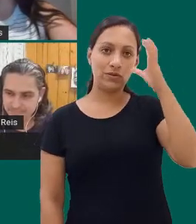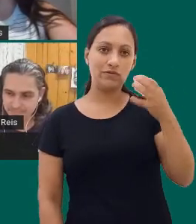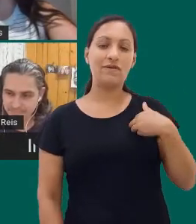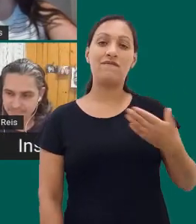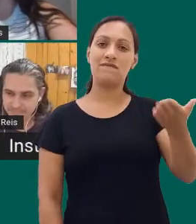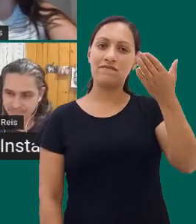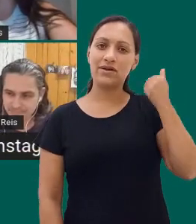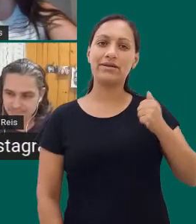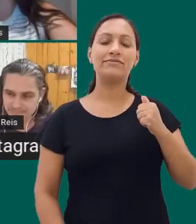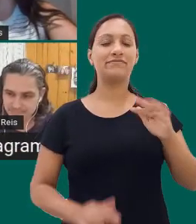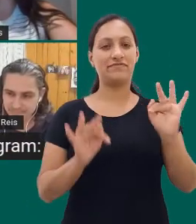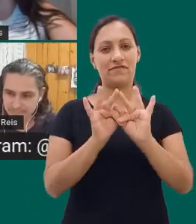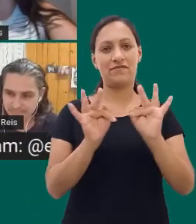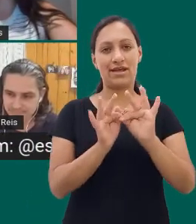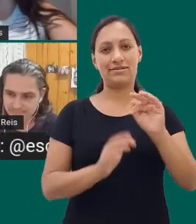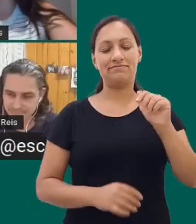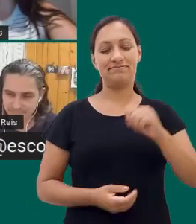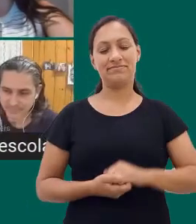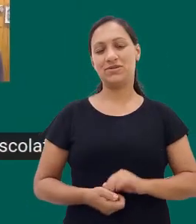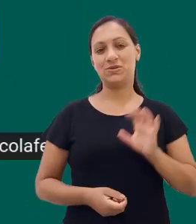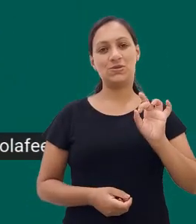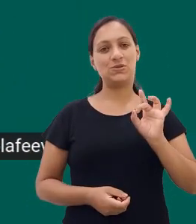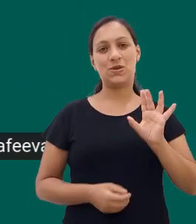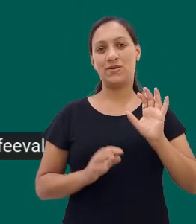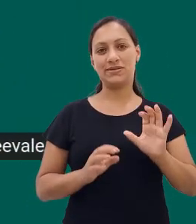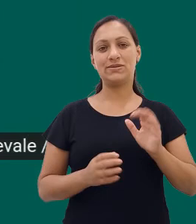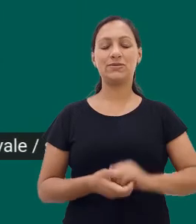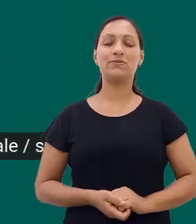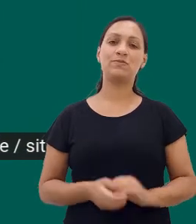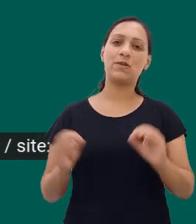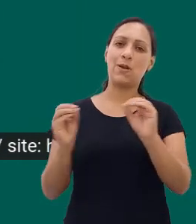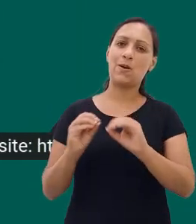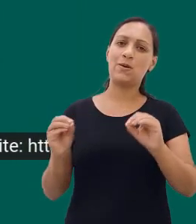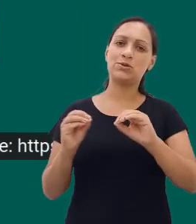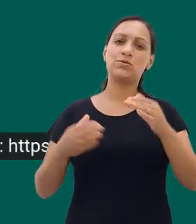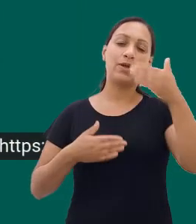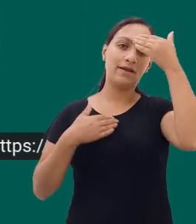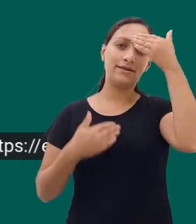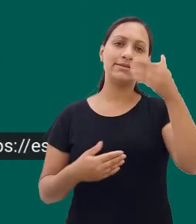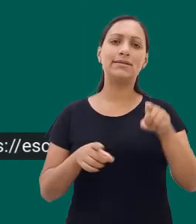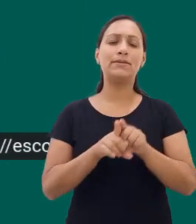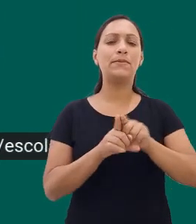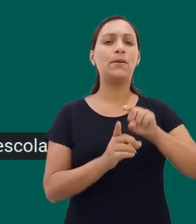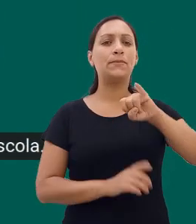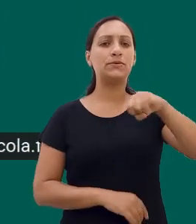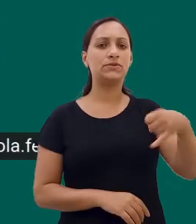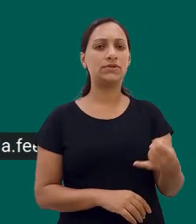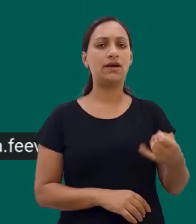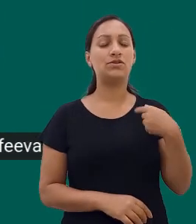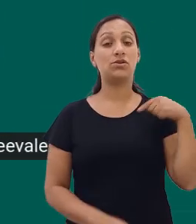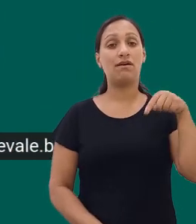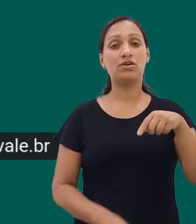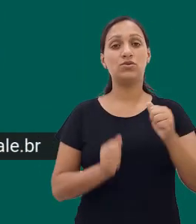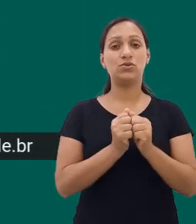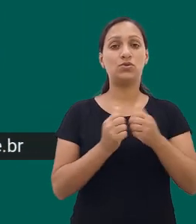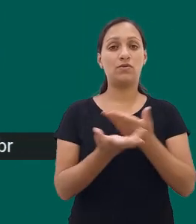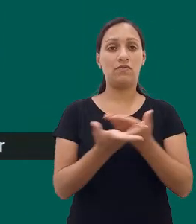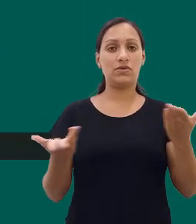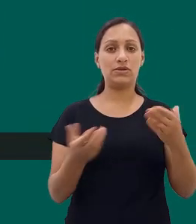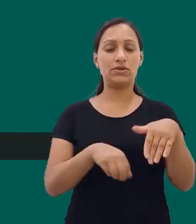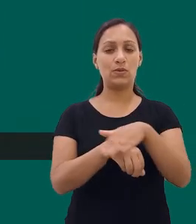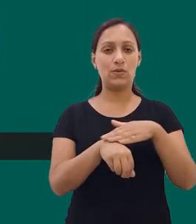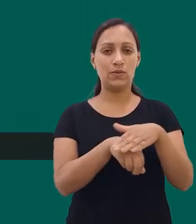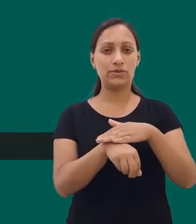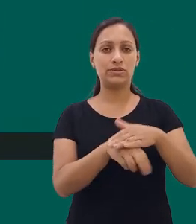Fervale, vem, é só isso, Cris. Tá ótimo. Eu queria agradecer a oportunidade, né, de estar aqui com vocês,